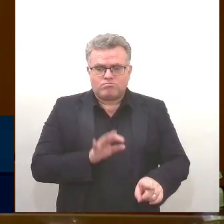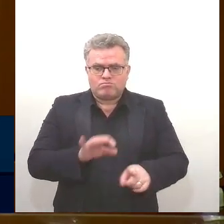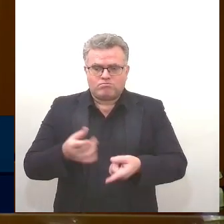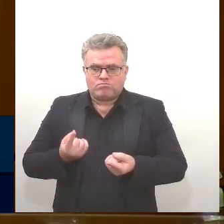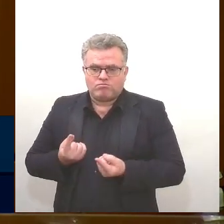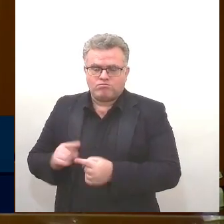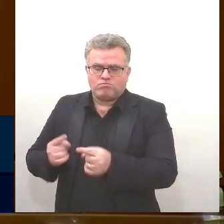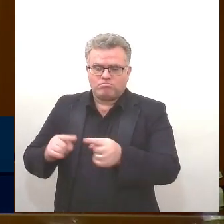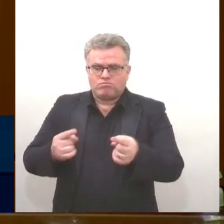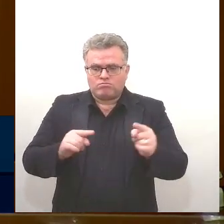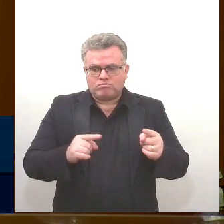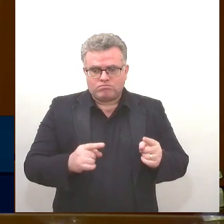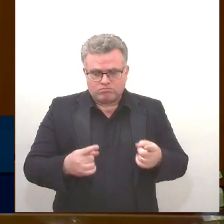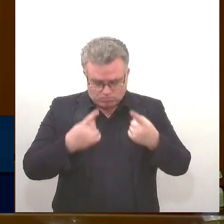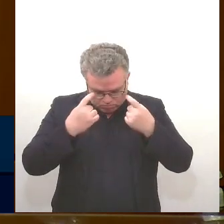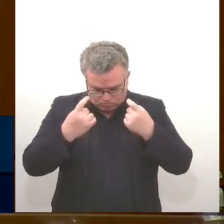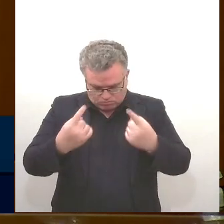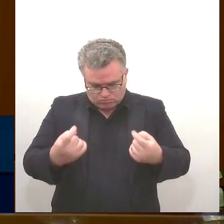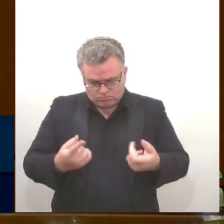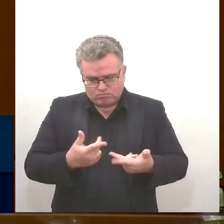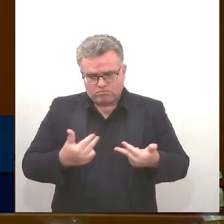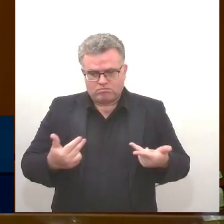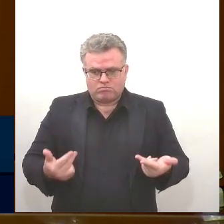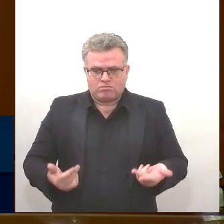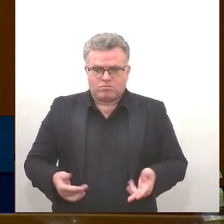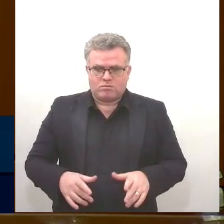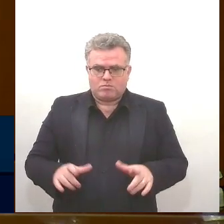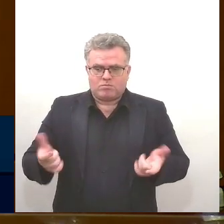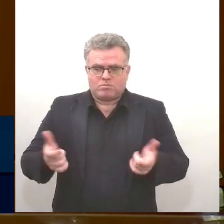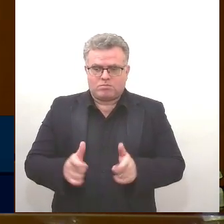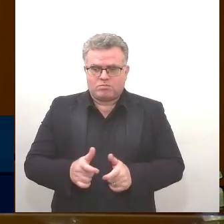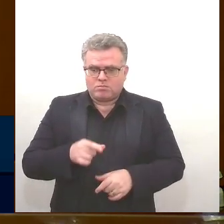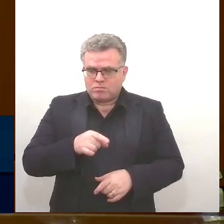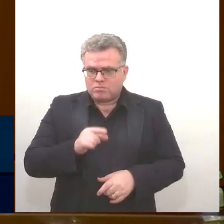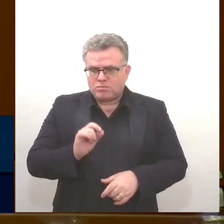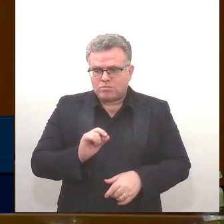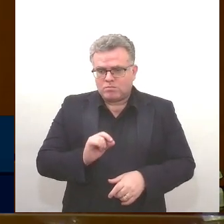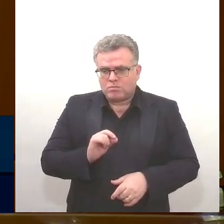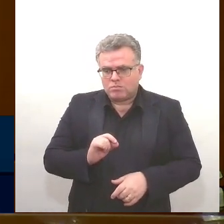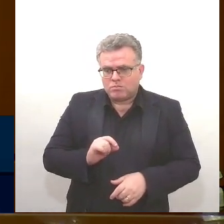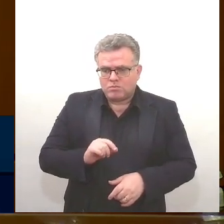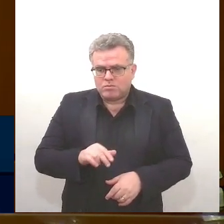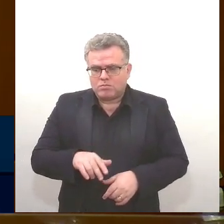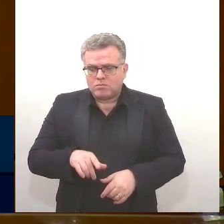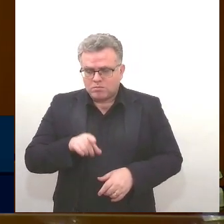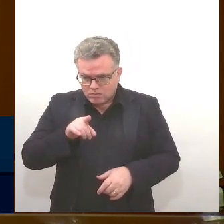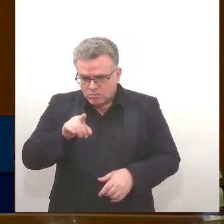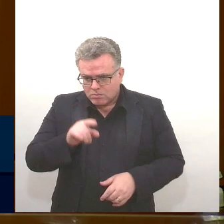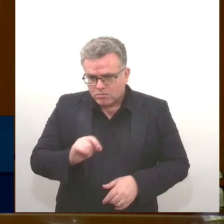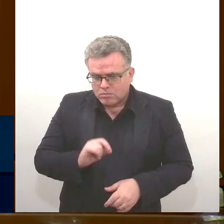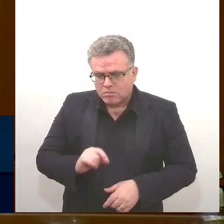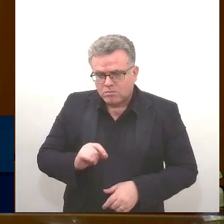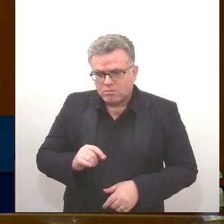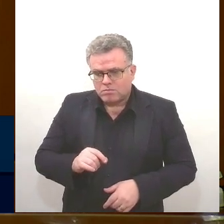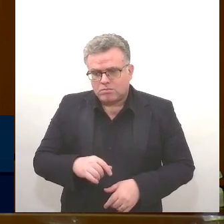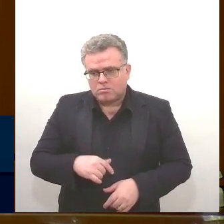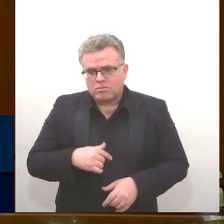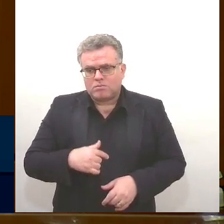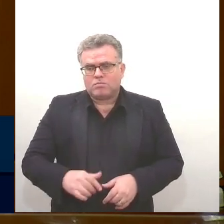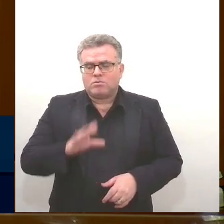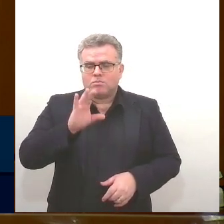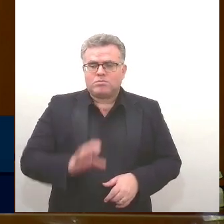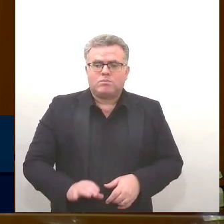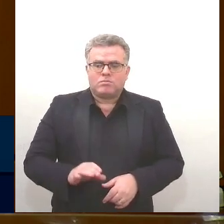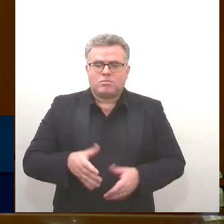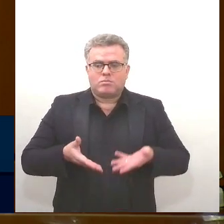violência contra as minorias e você Natália você como cidadã Lagartense